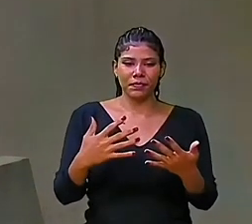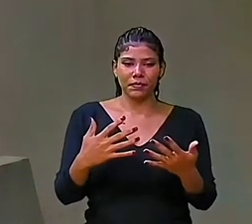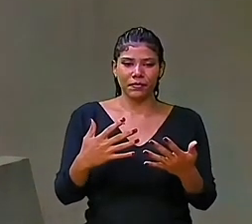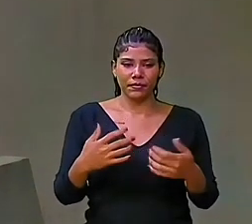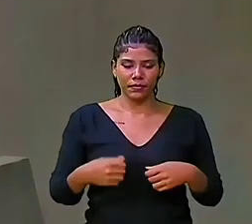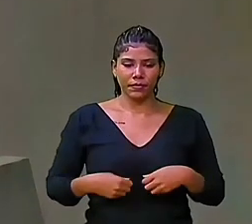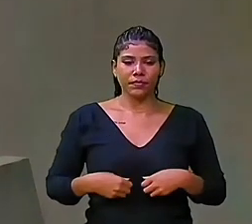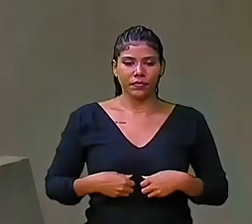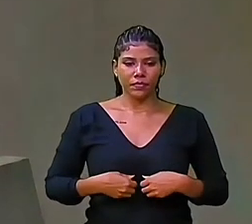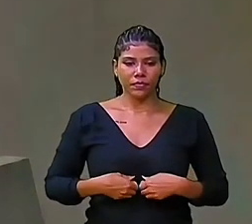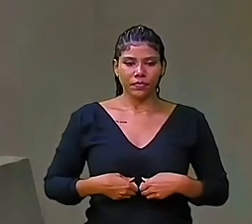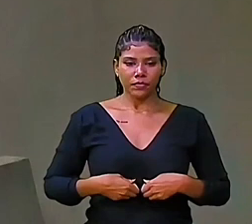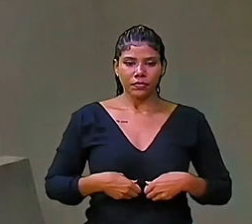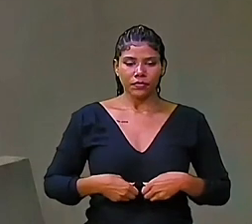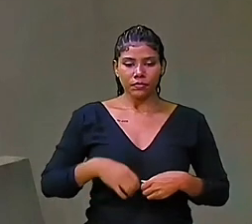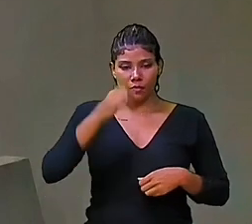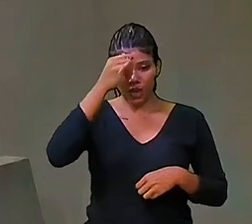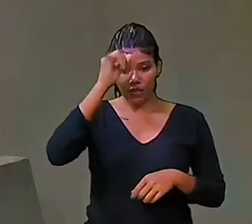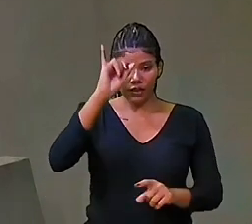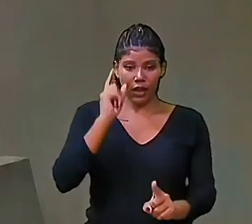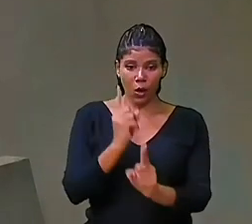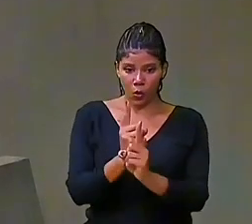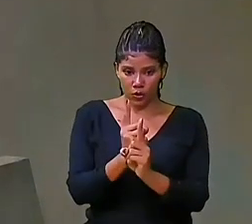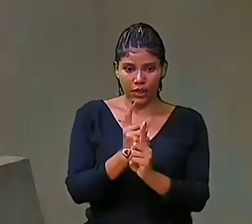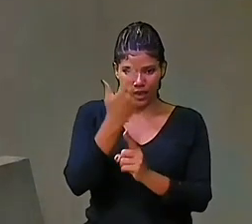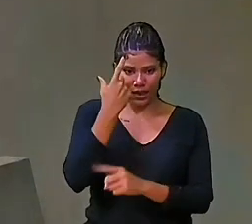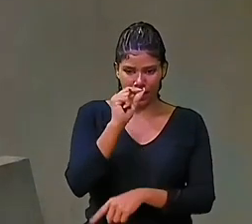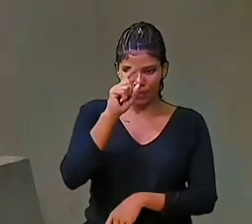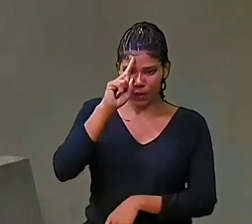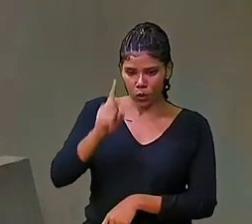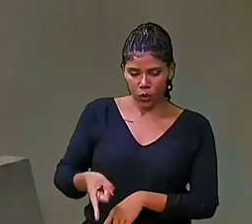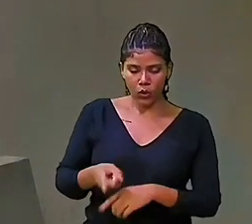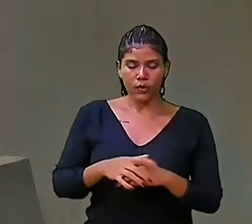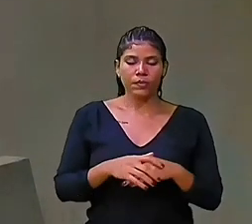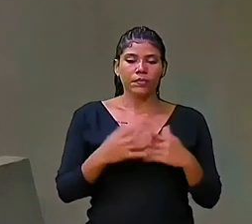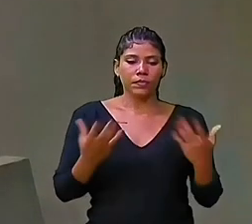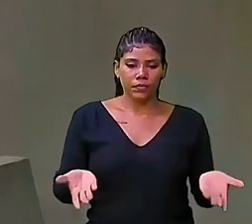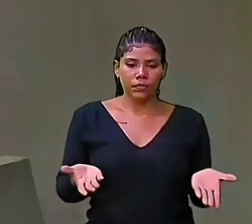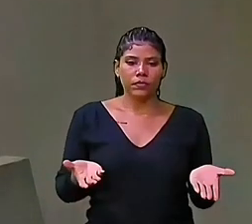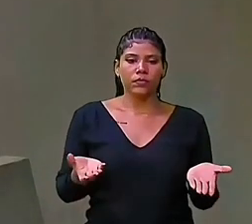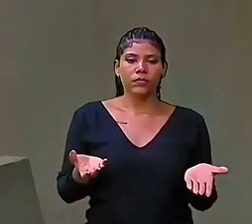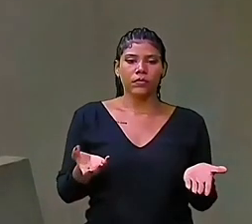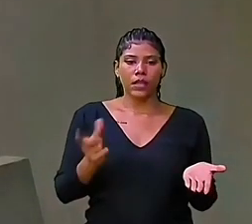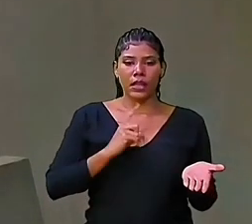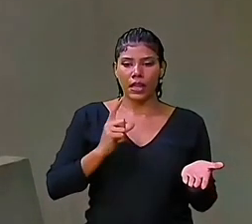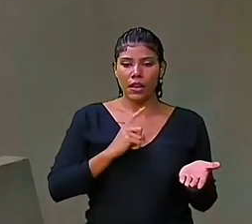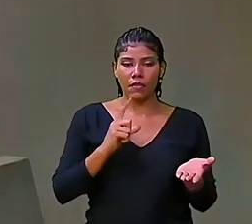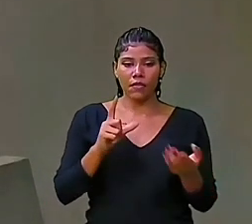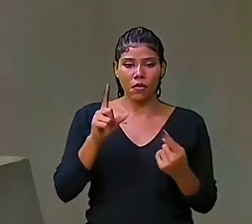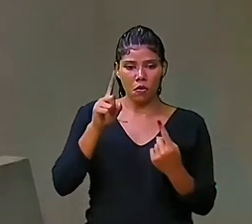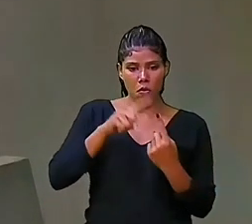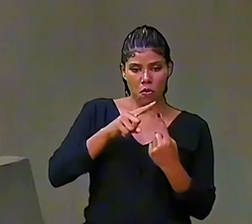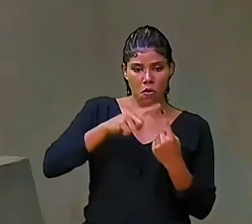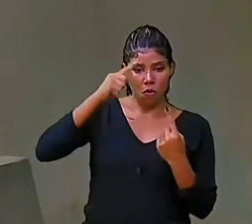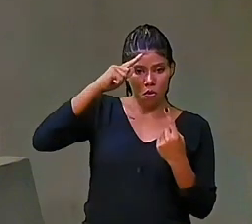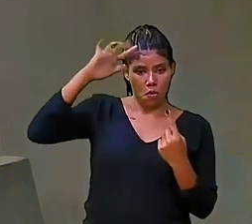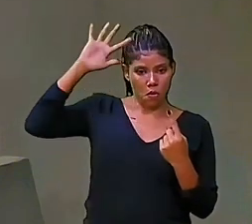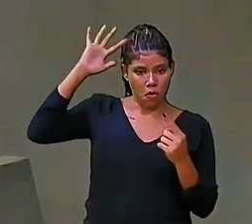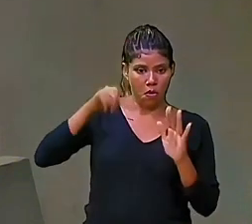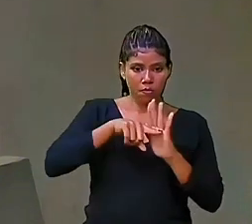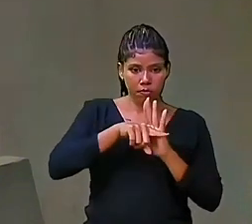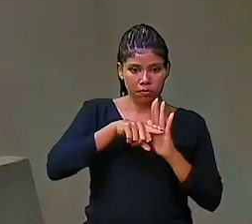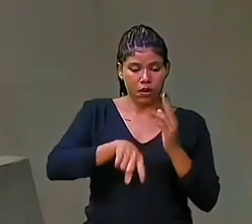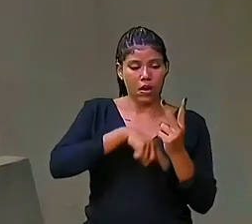desvio na investigação para que não se chegasse aos mandantes. A partir do processo da Marielle, criou-se um outro processo por saber por que delegados,